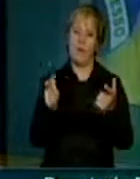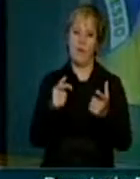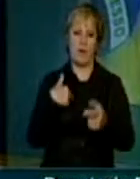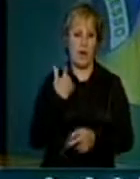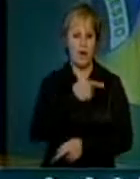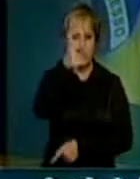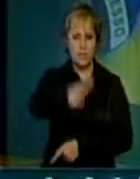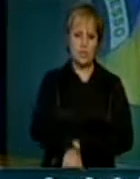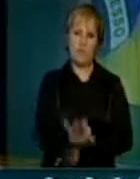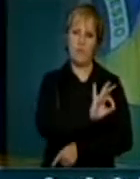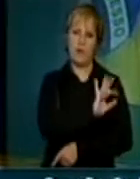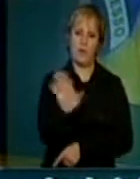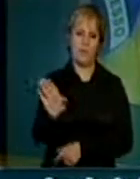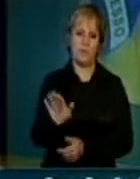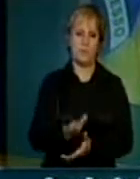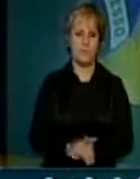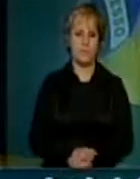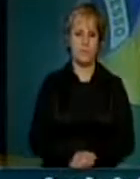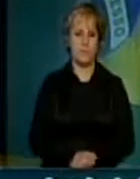Conclua.